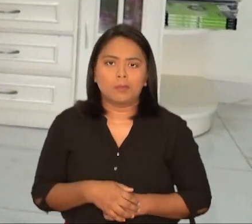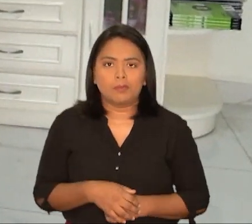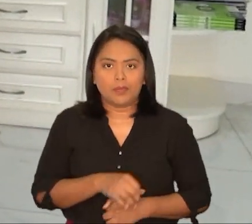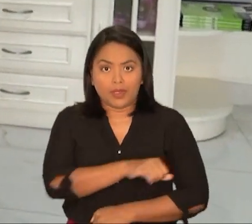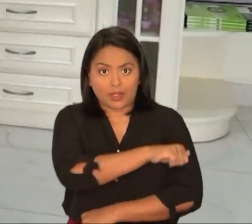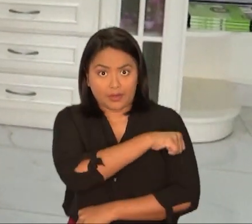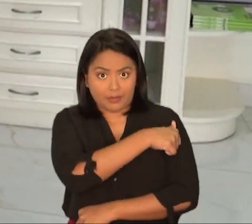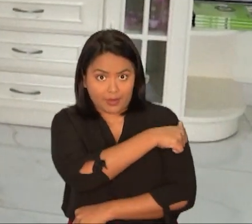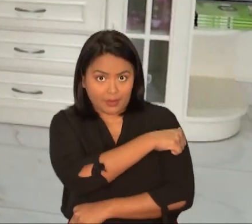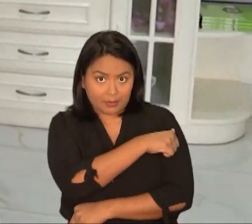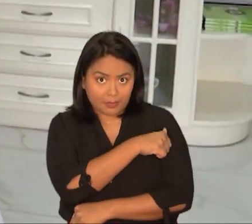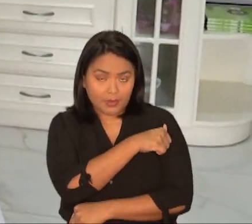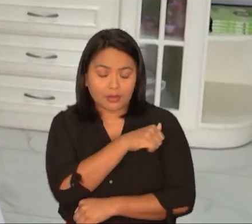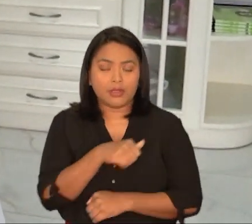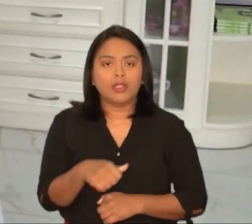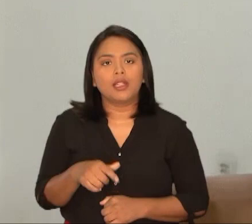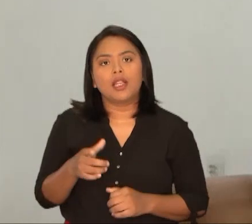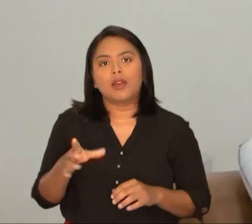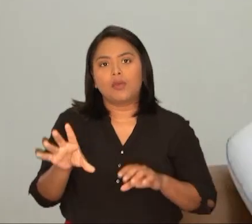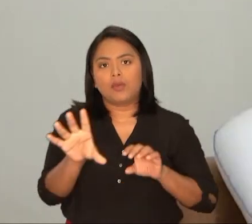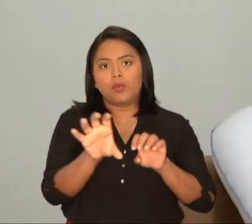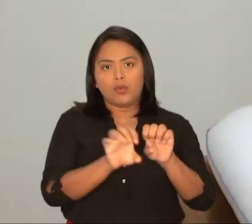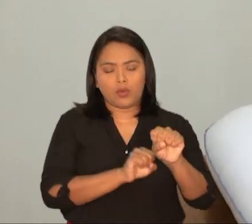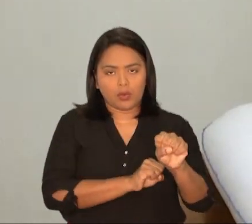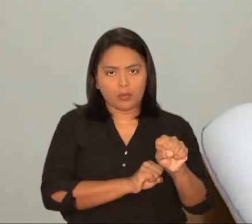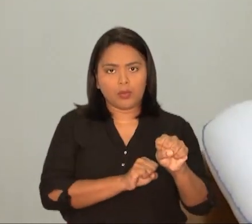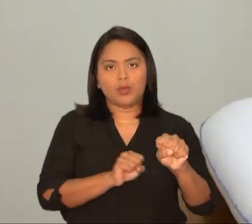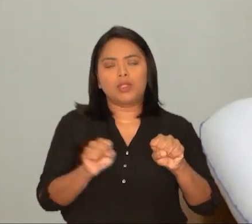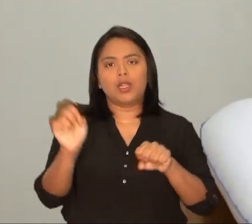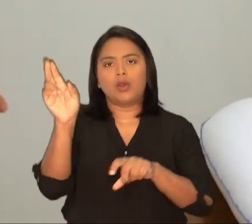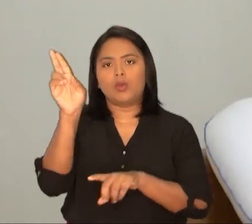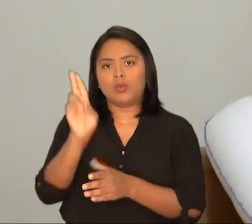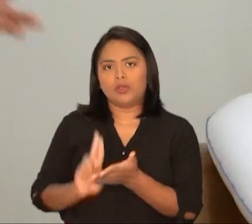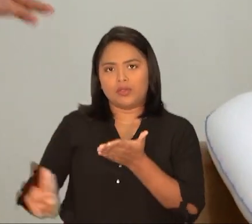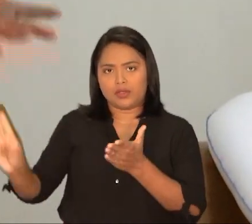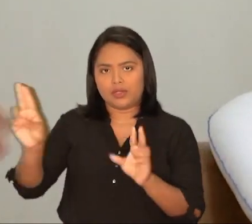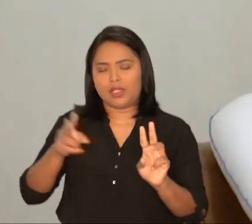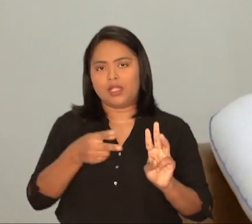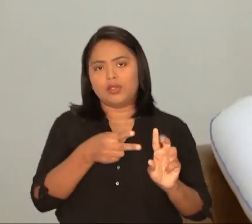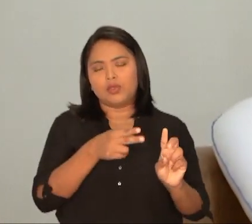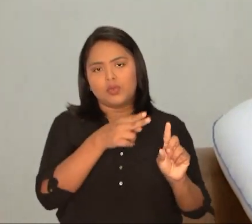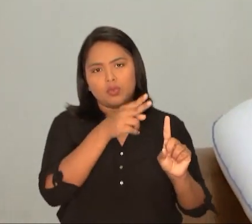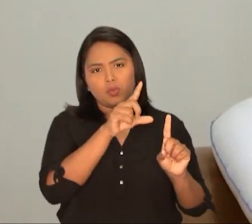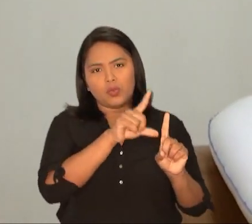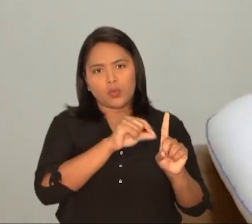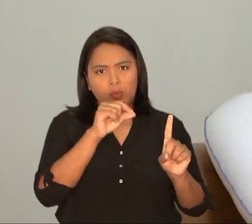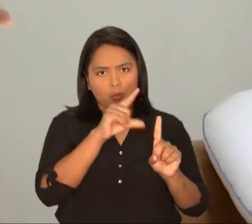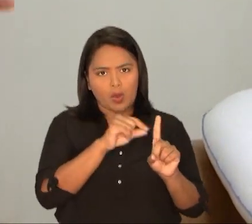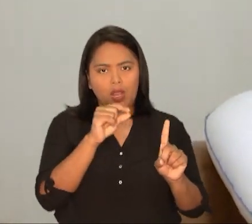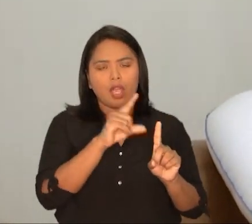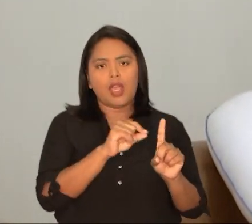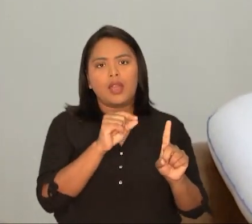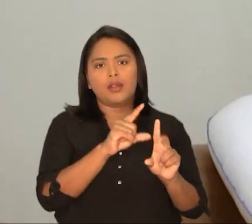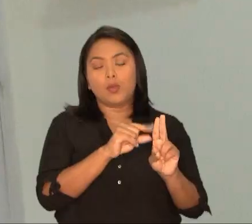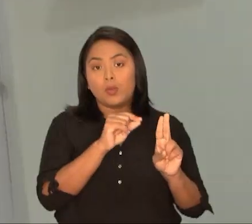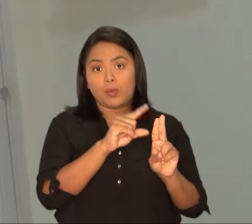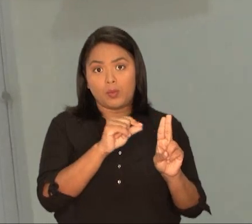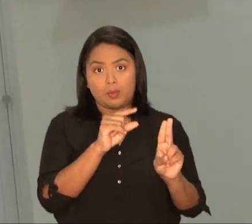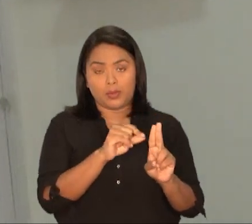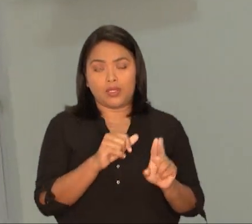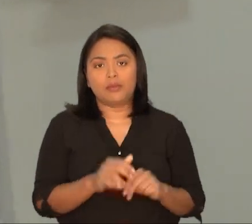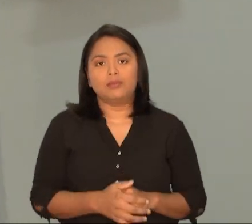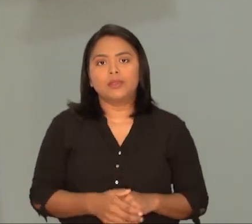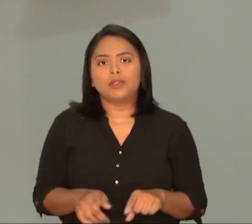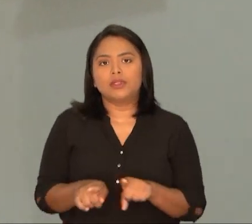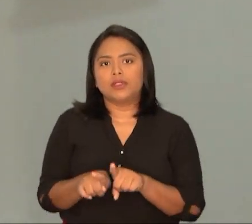Enfermeira, Jéssica Soares é graduada pela UER em 2015, pós-graduada em Gestão e Auditoria em Sistemas de Saúde pelo Instituto